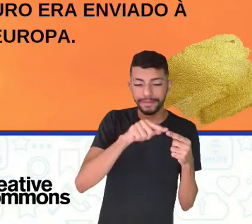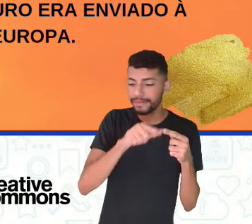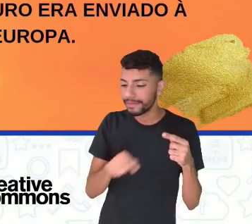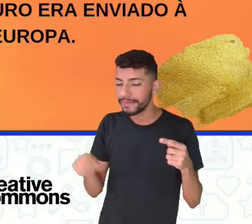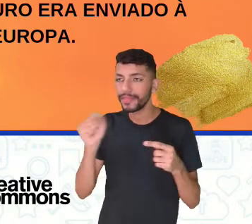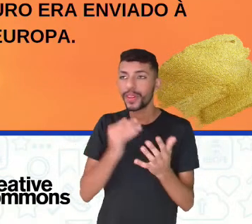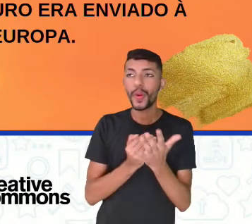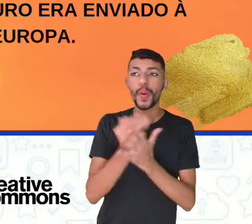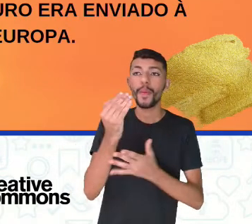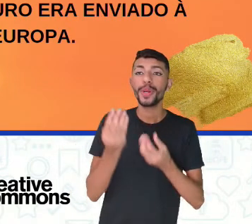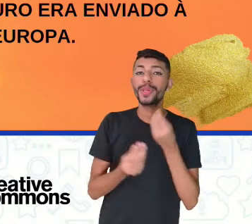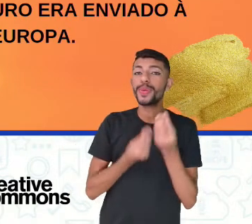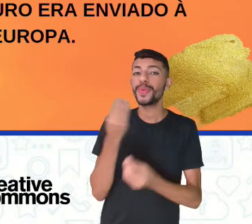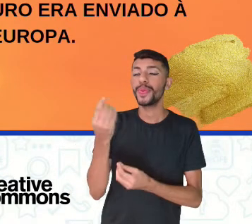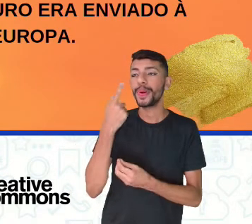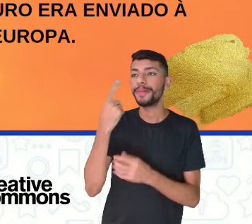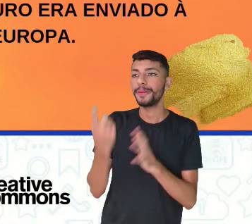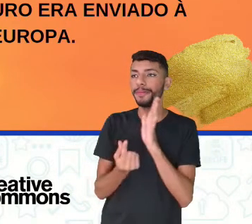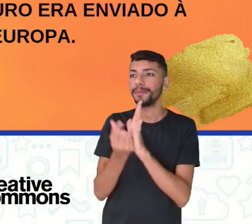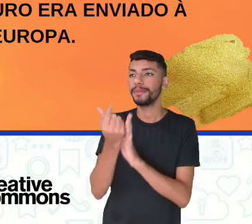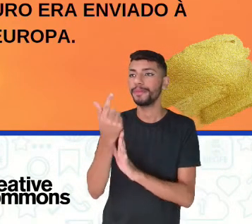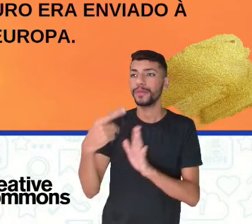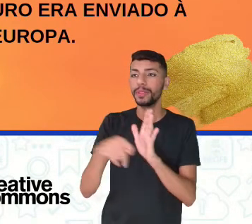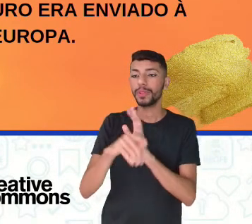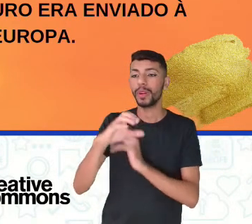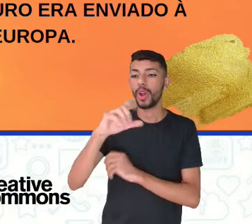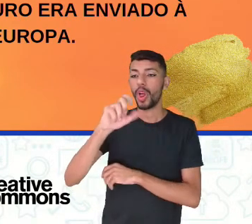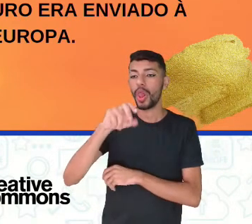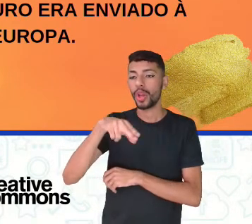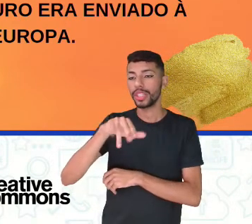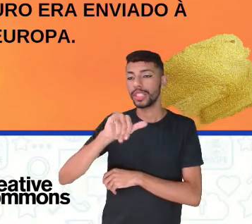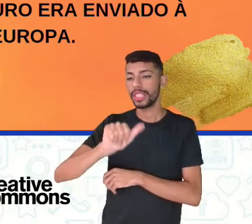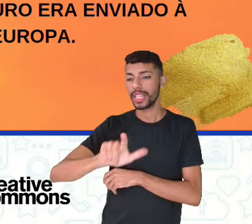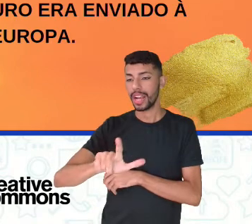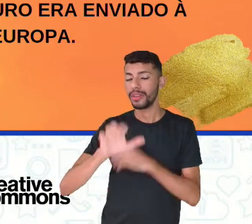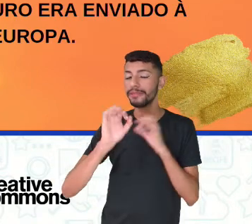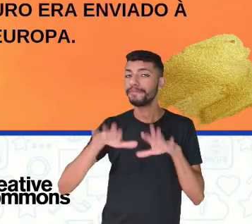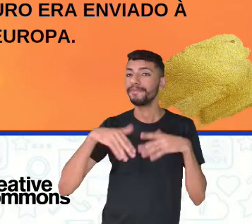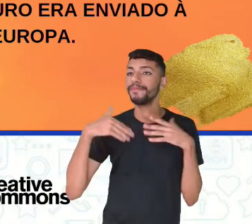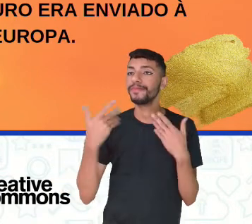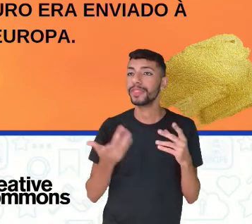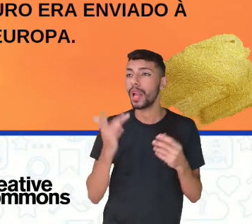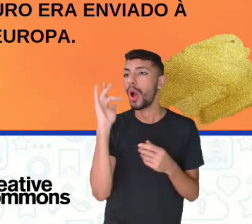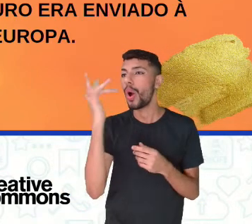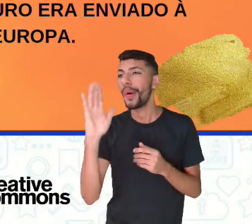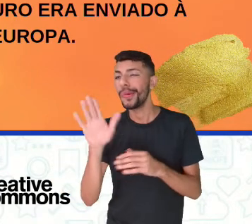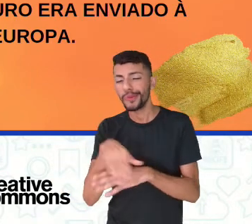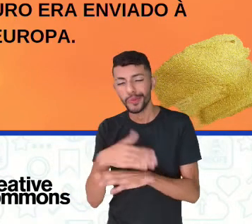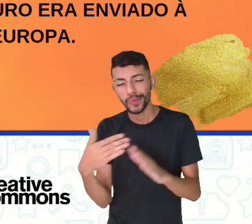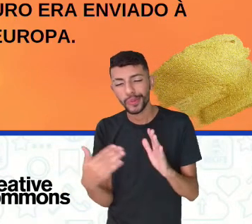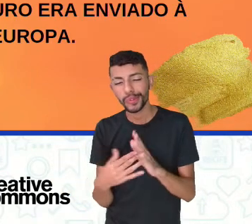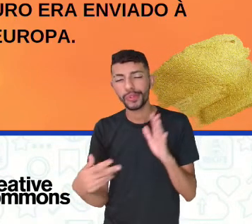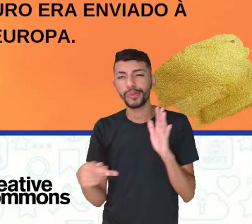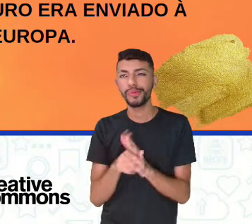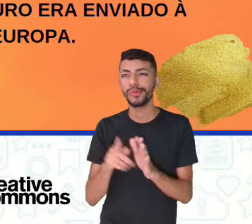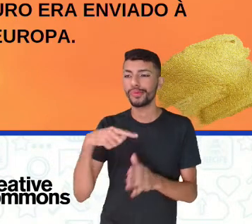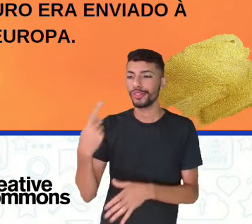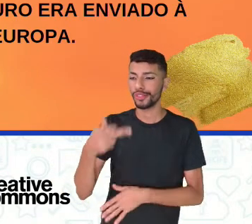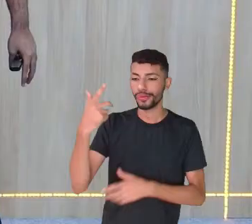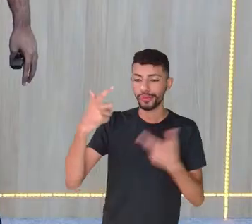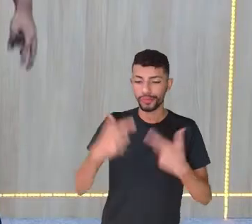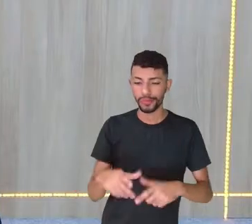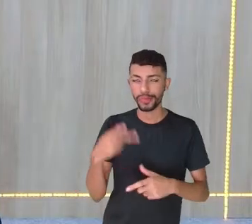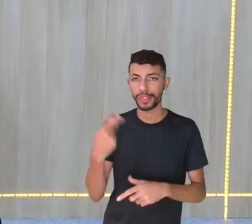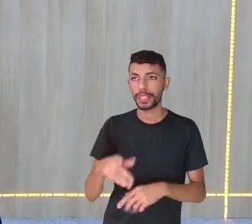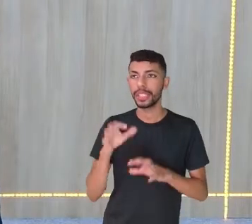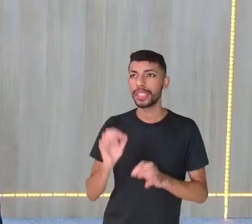onde? Na economia colonial. E aí todo o ouro que ele era extraído aqui do nosso território, ele era enviado para a